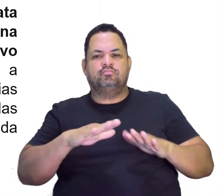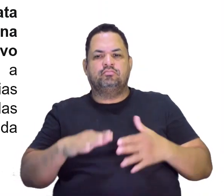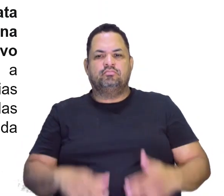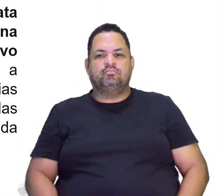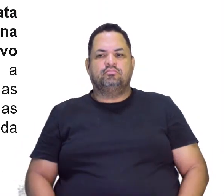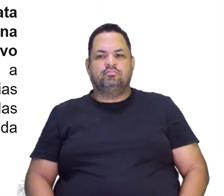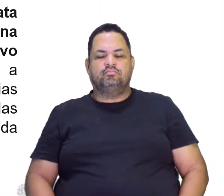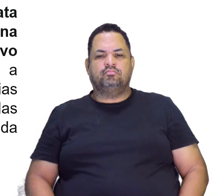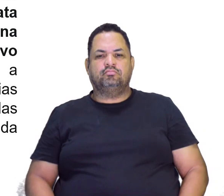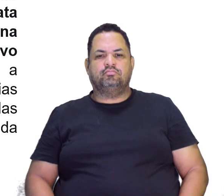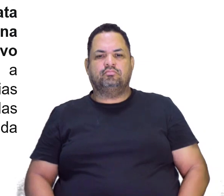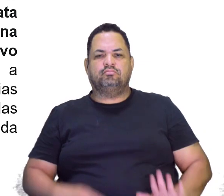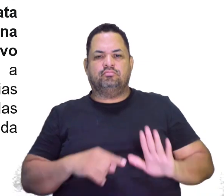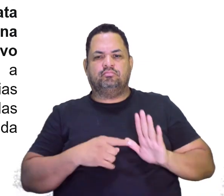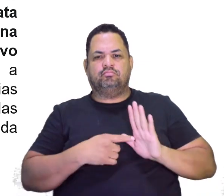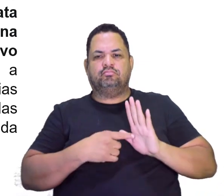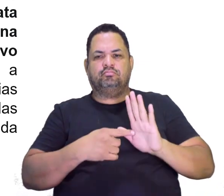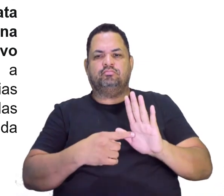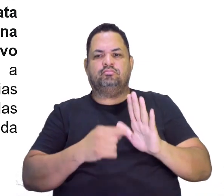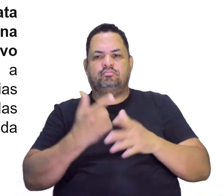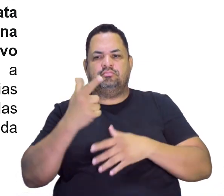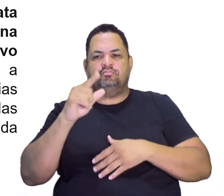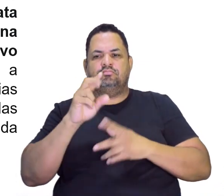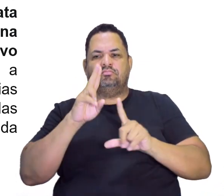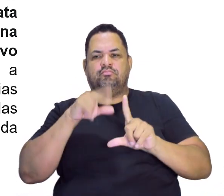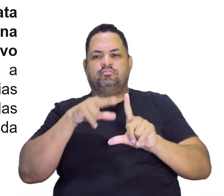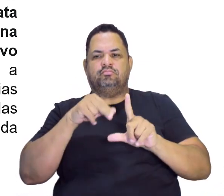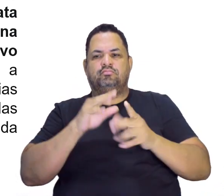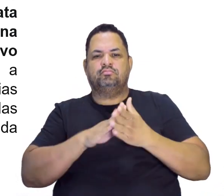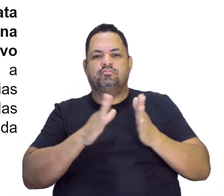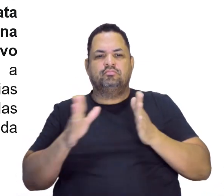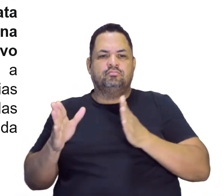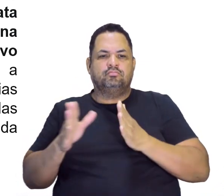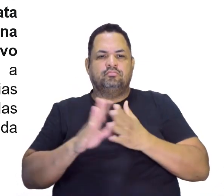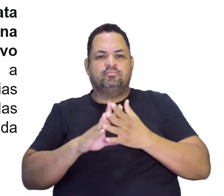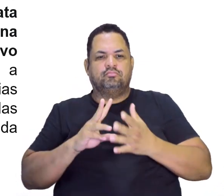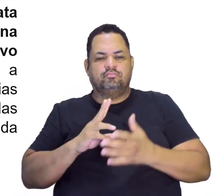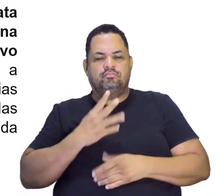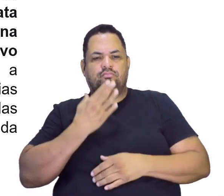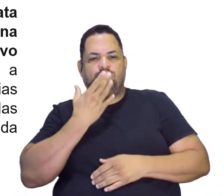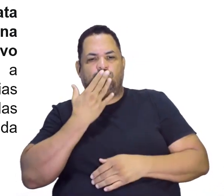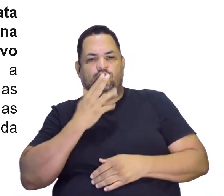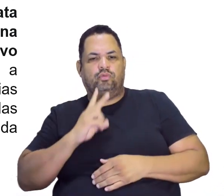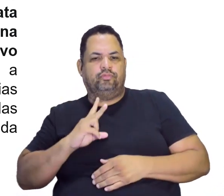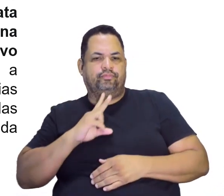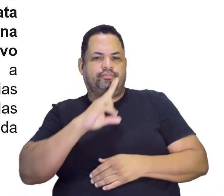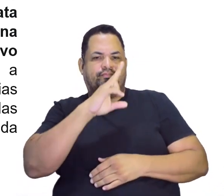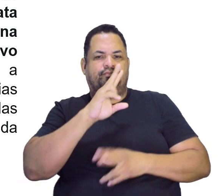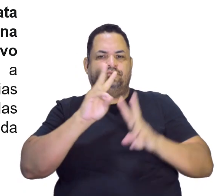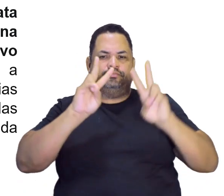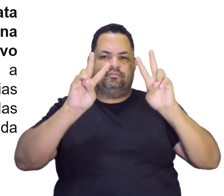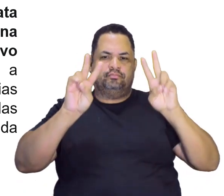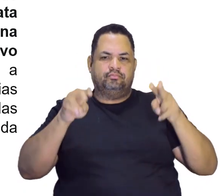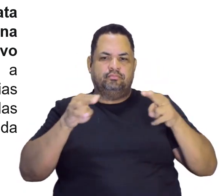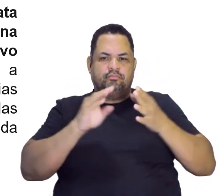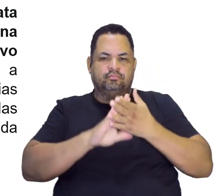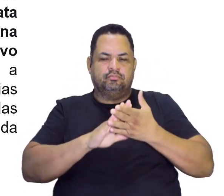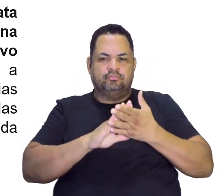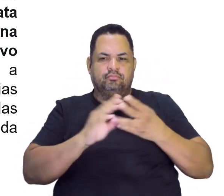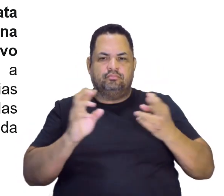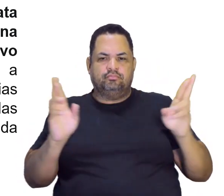antropofagia apresenta assim como outras obras do mesmo período cores fortes